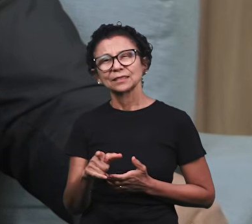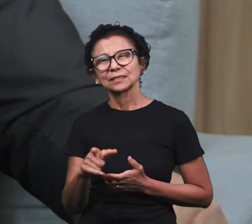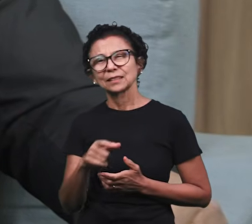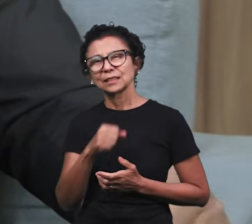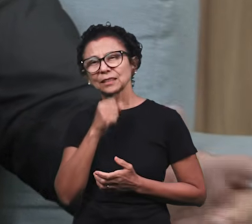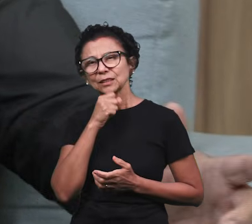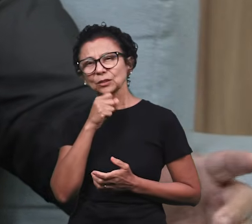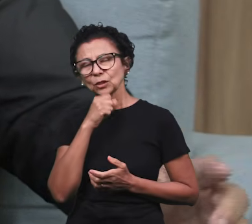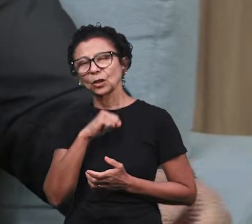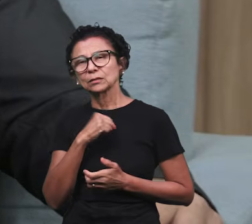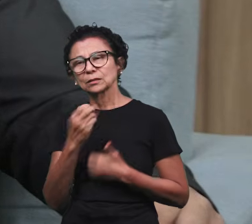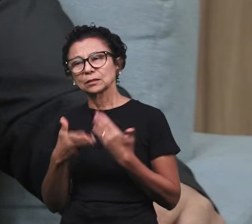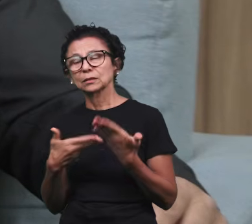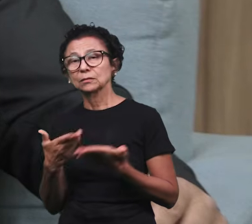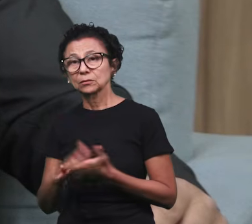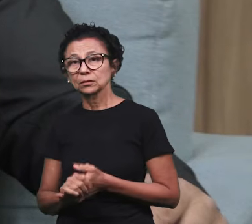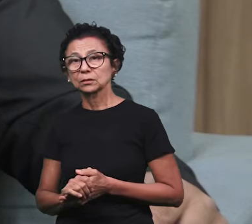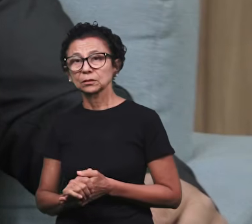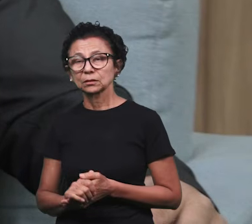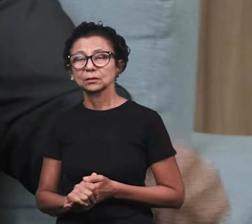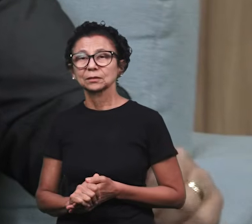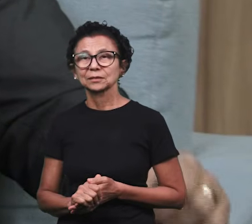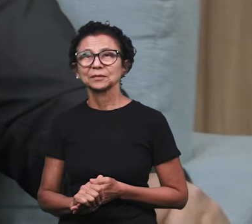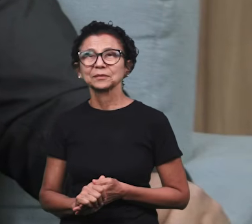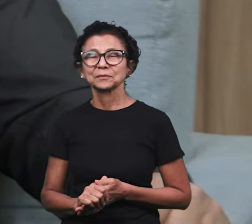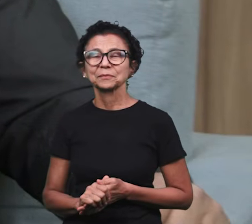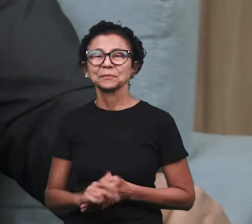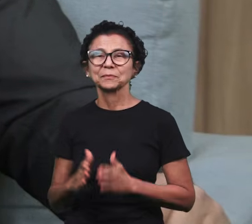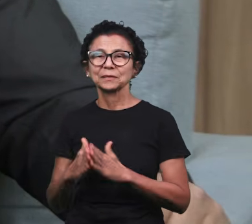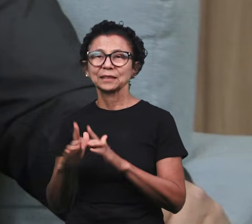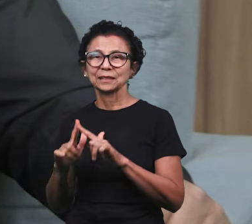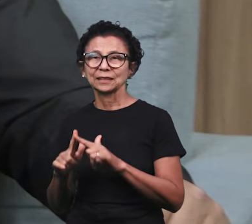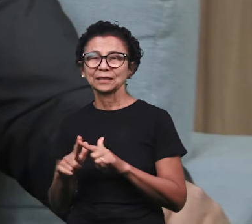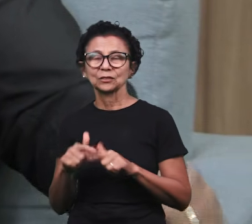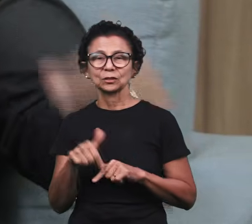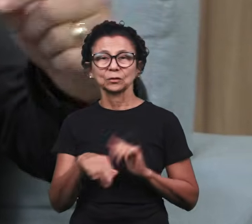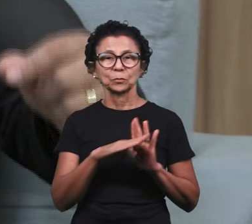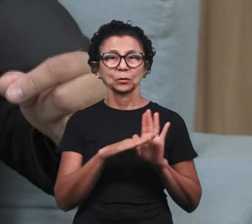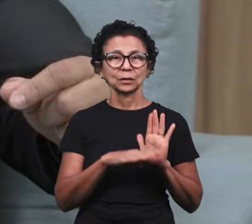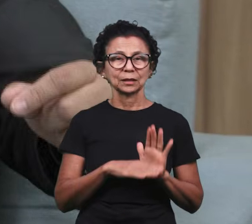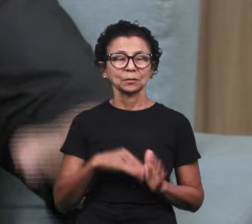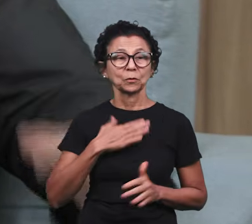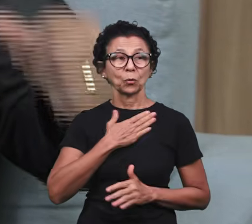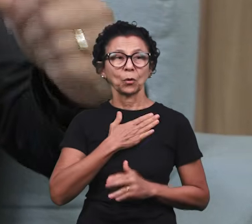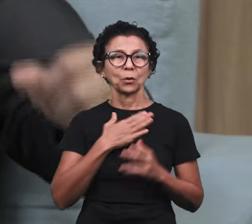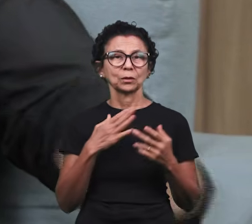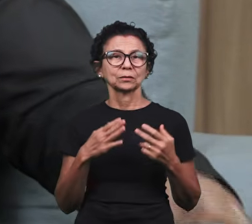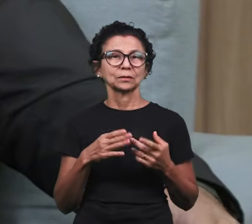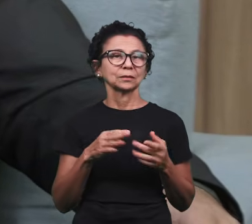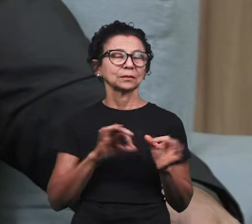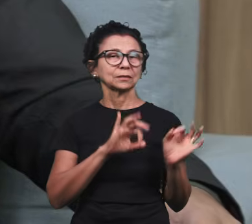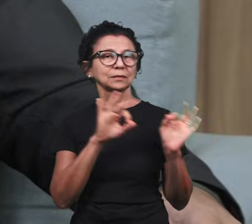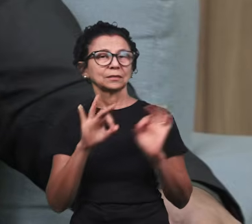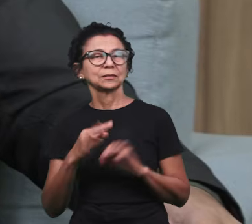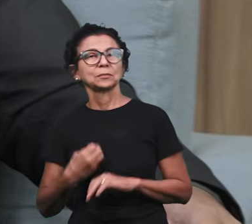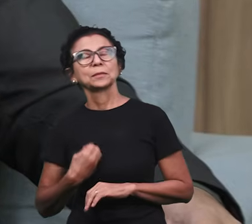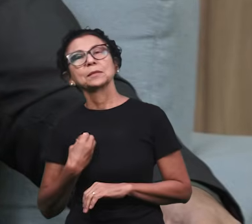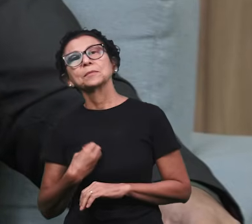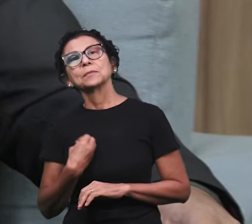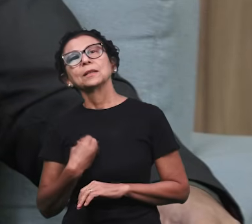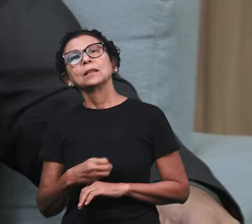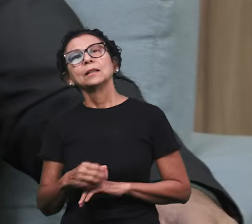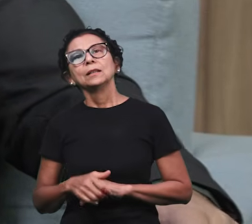são, assim, bem ativos, não só lá na igreja, mas aqui no nosso programa também. Eles gostam de assistir, gostam de participar do